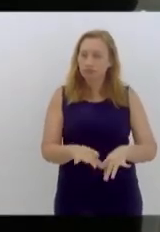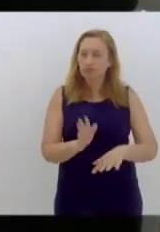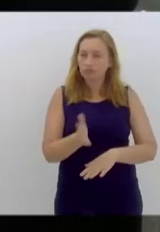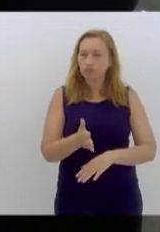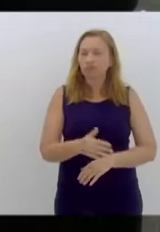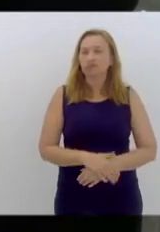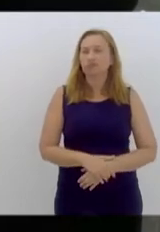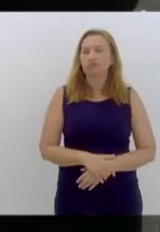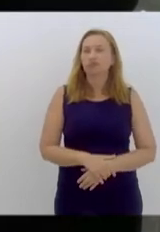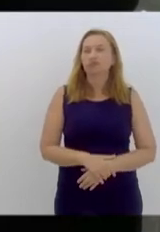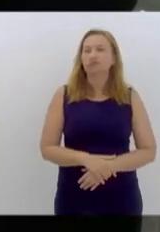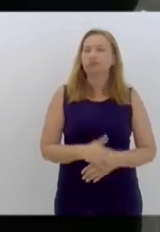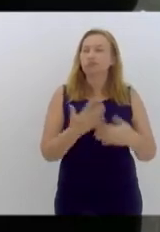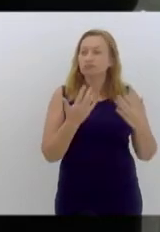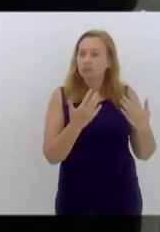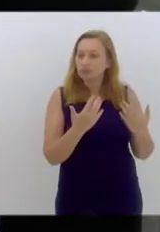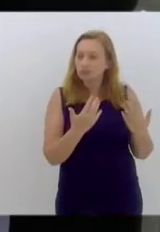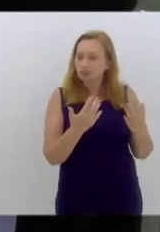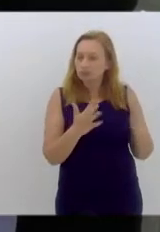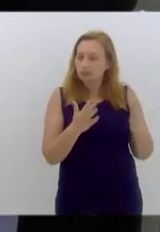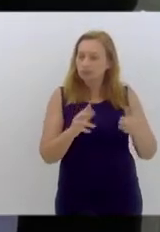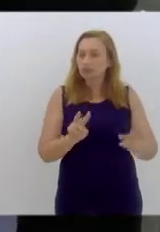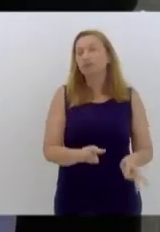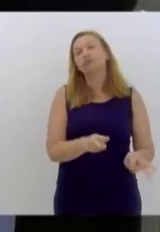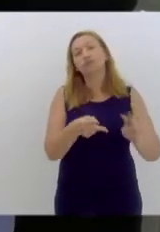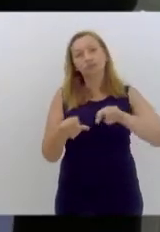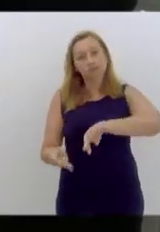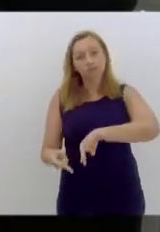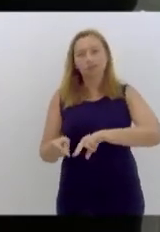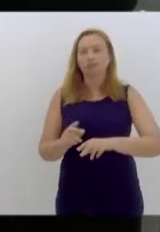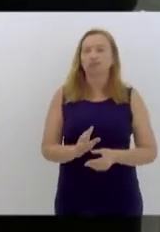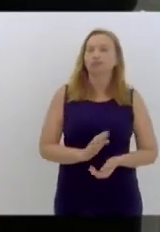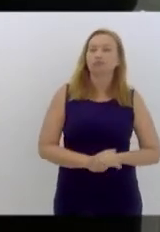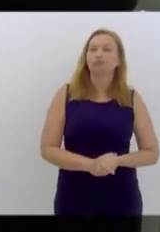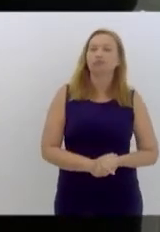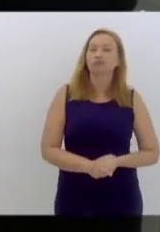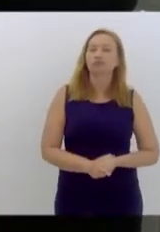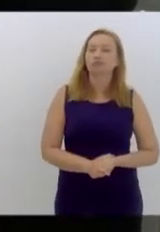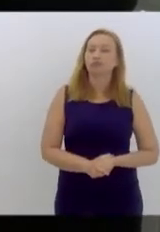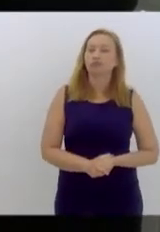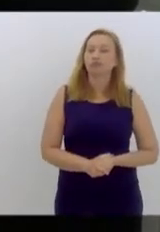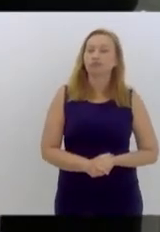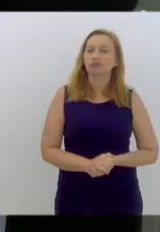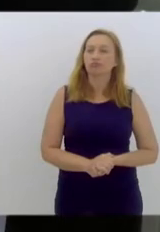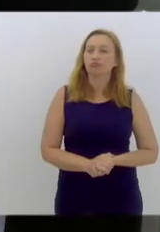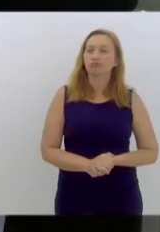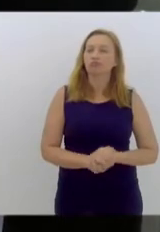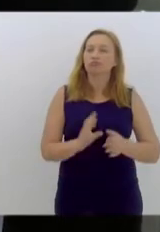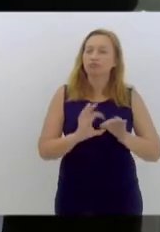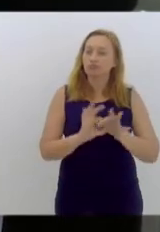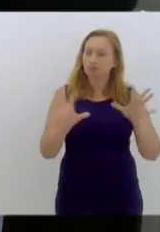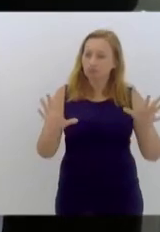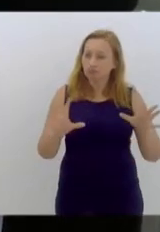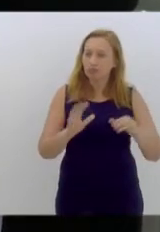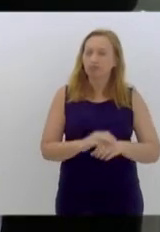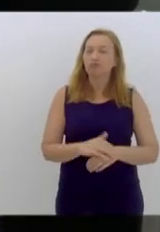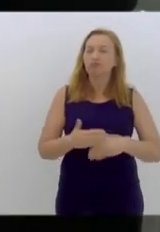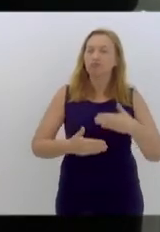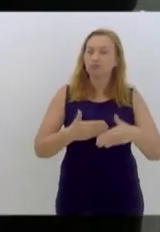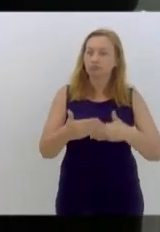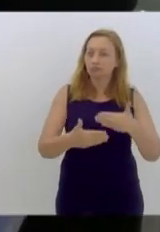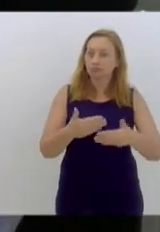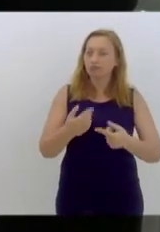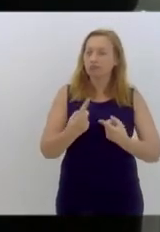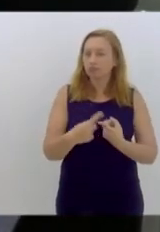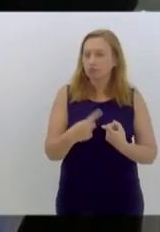então eu lhe cumprimento por este encaminhamento na tentativa de democratizar o processo,